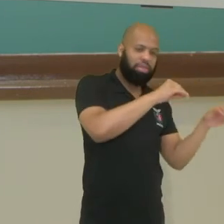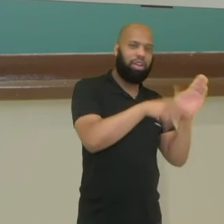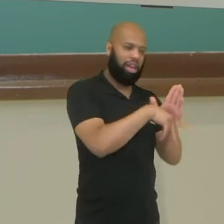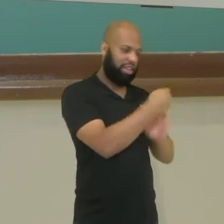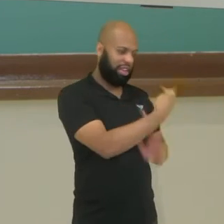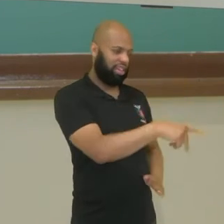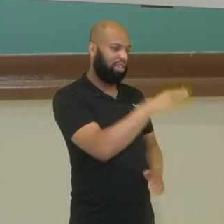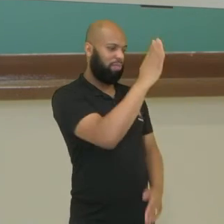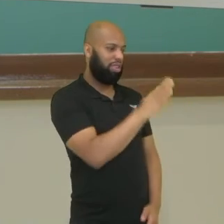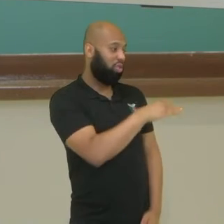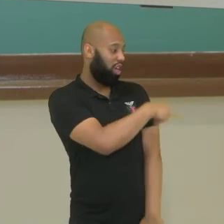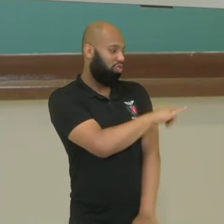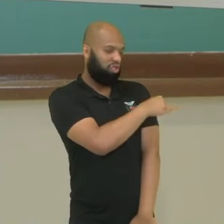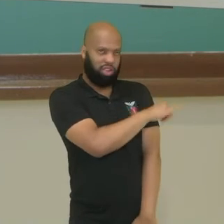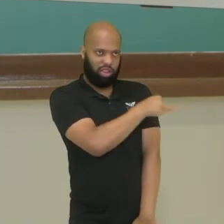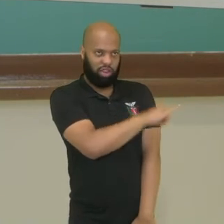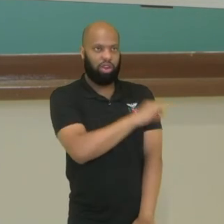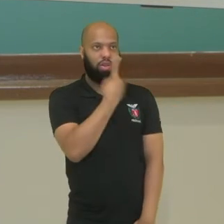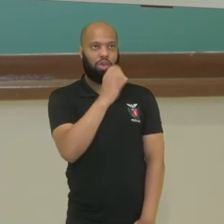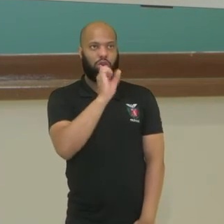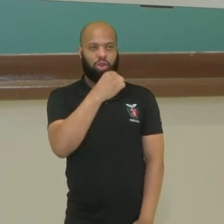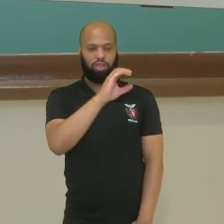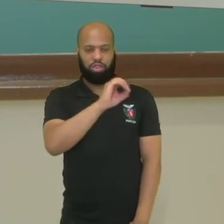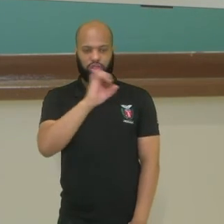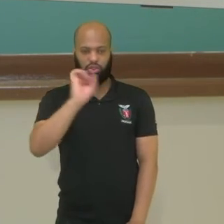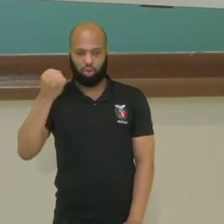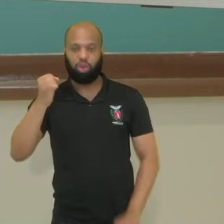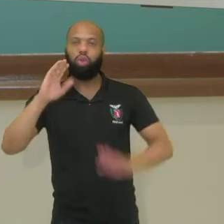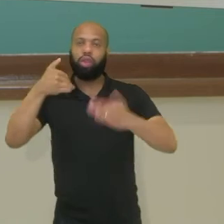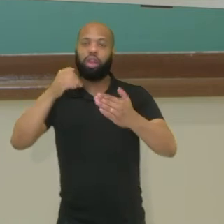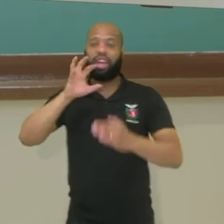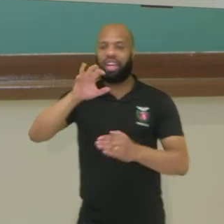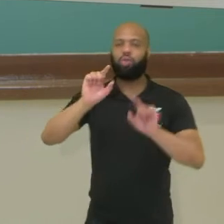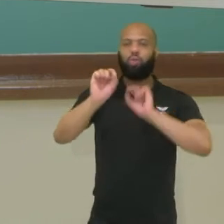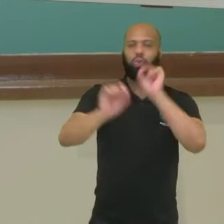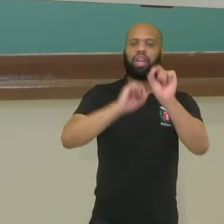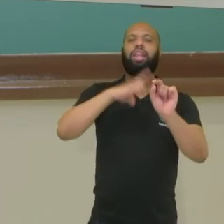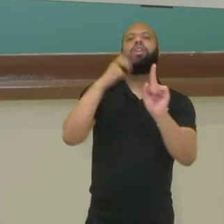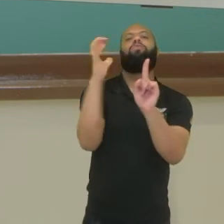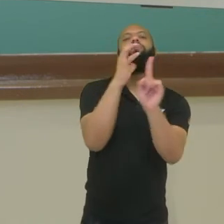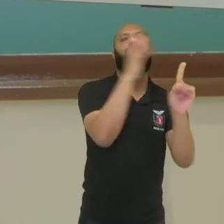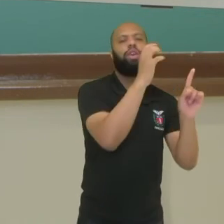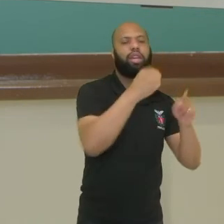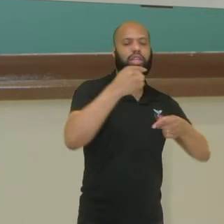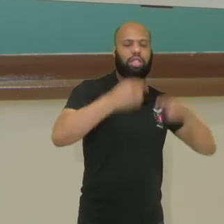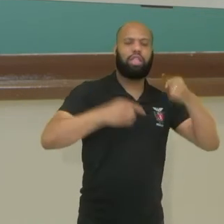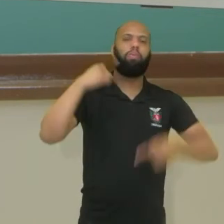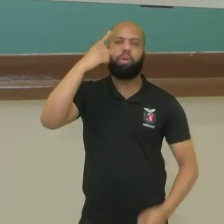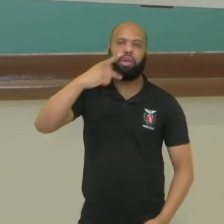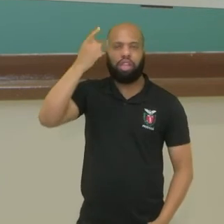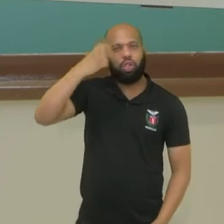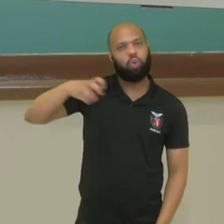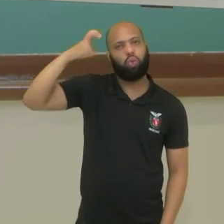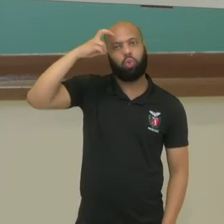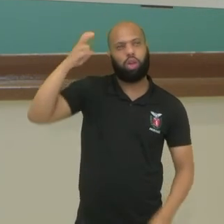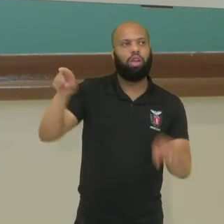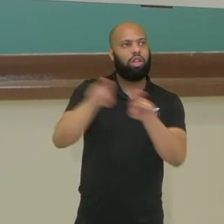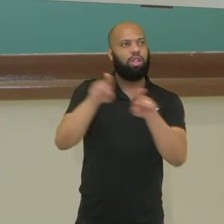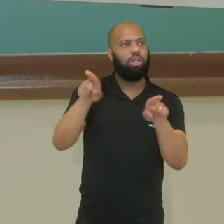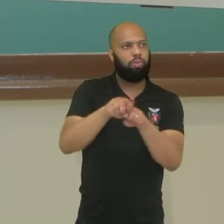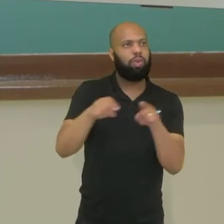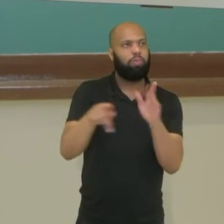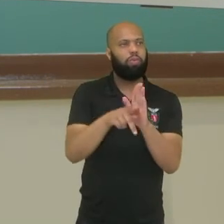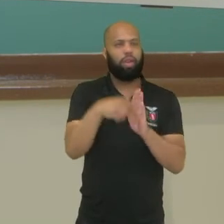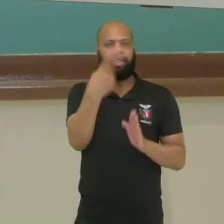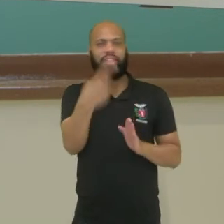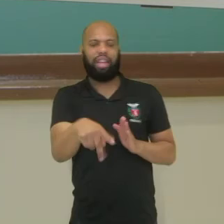da corte portuguesa para o Brasil vai gerar impactos políticos, econômicos, culturais, né,